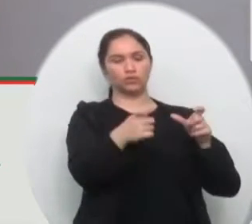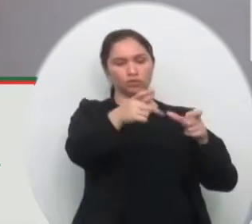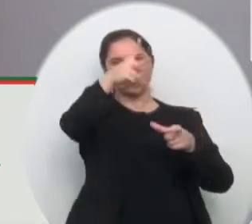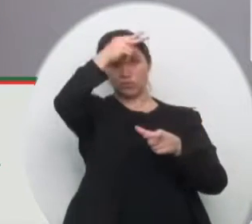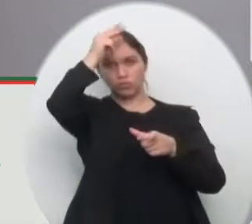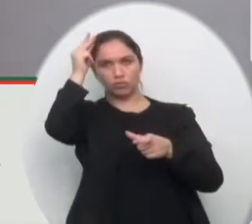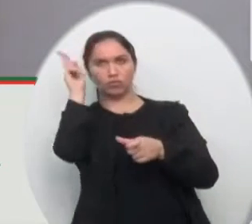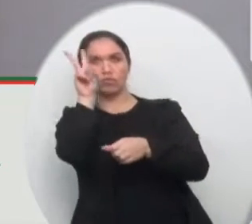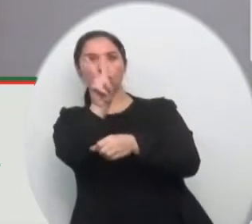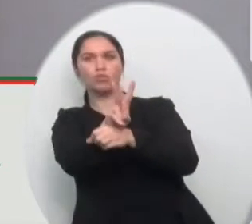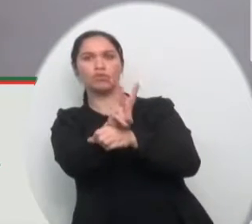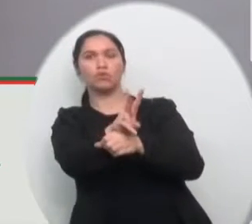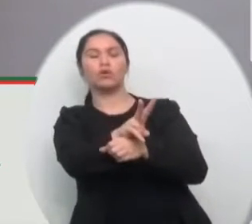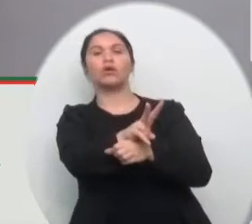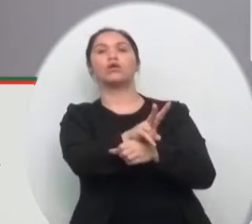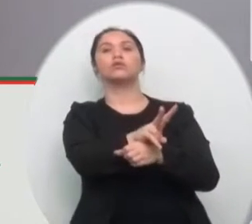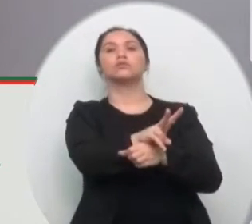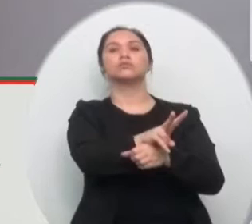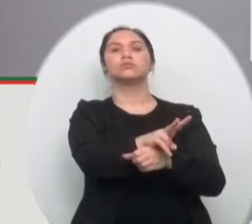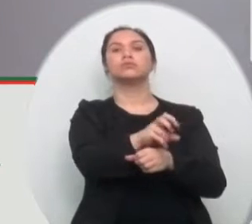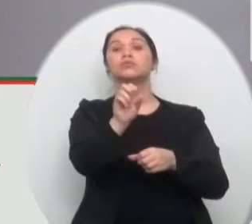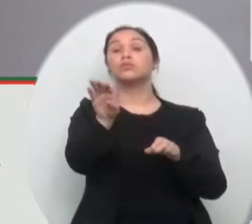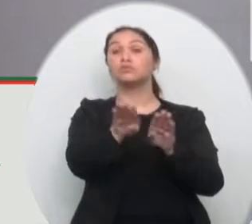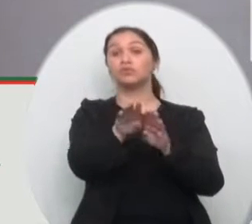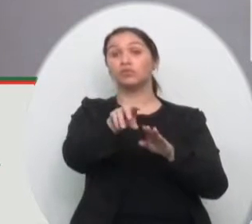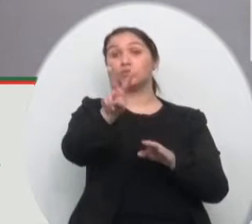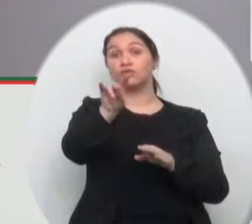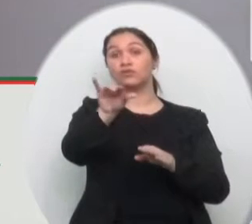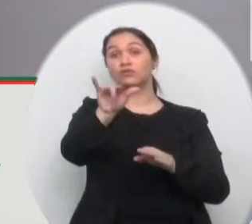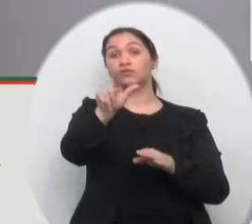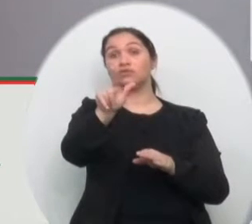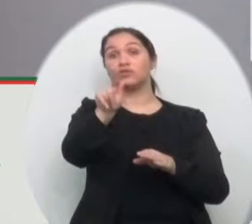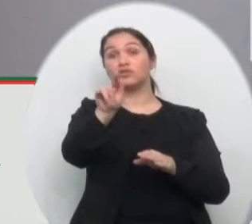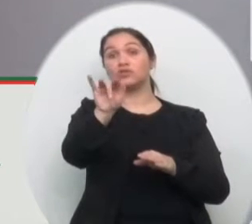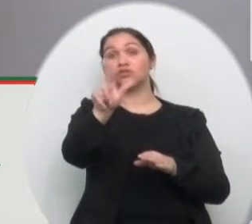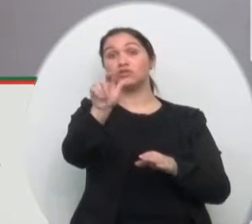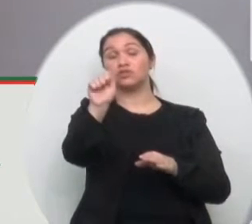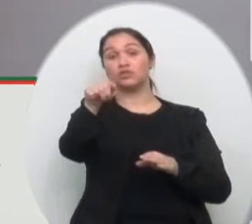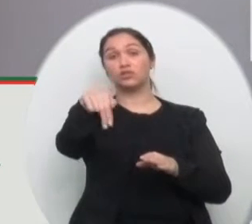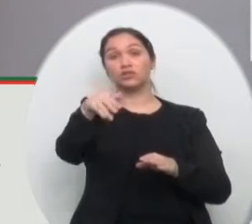fiscalização aí da Prefeitura, né, a Vigilância Sanitária, o Ministério do